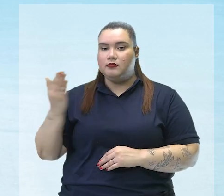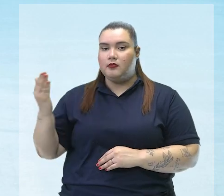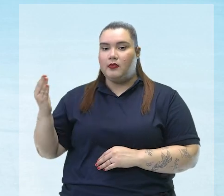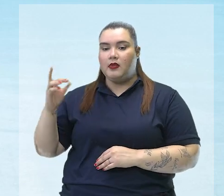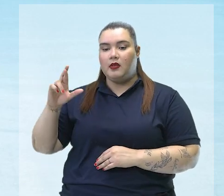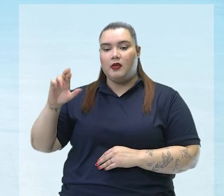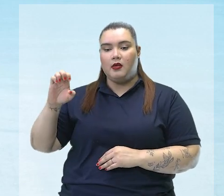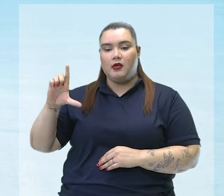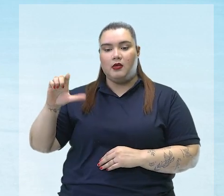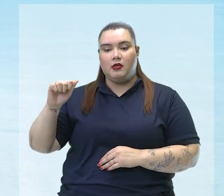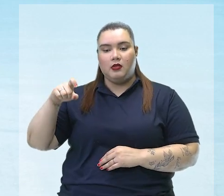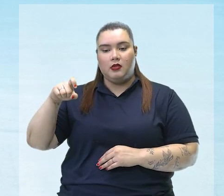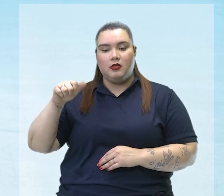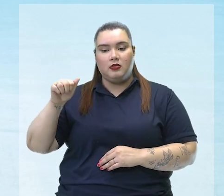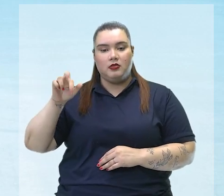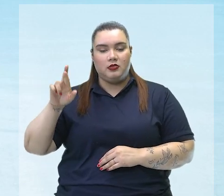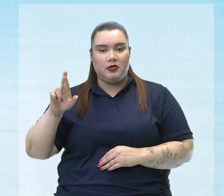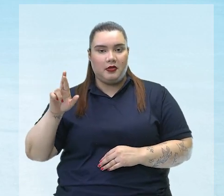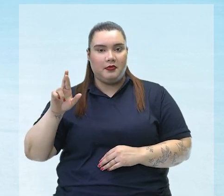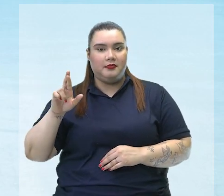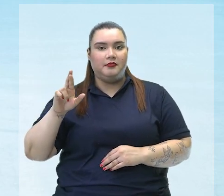Relax, relaxar.